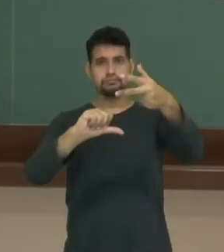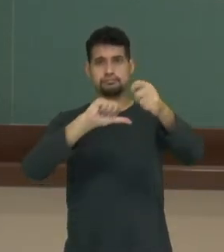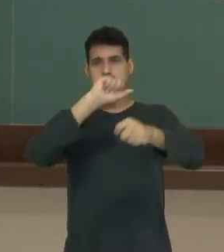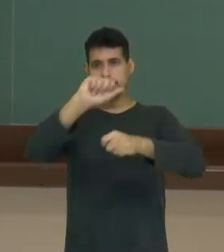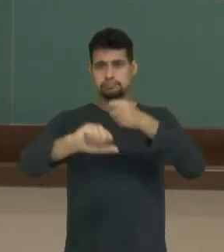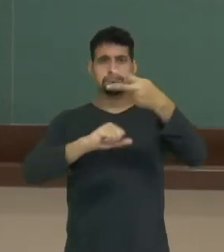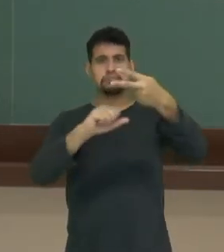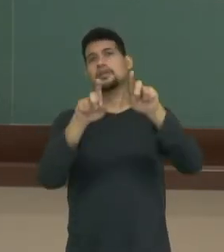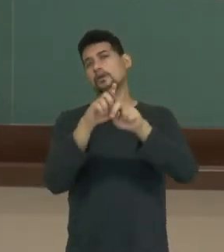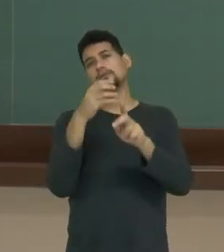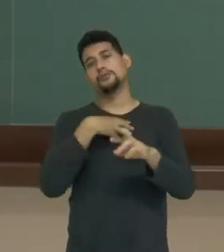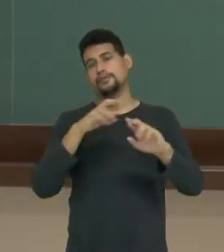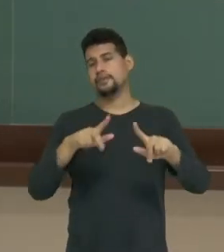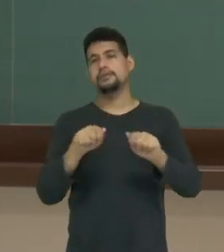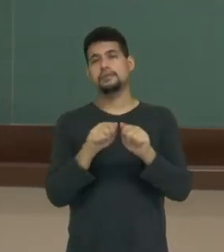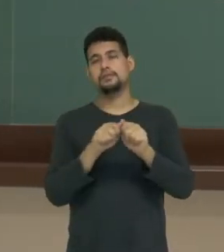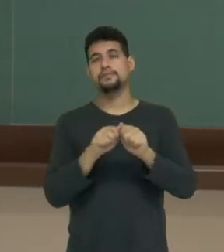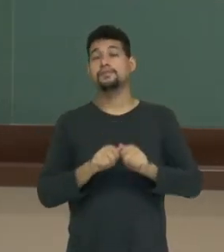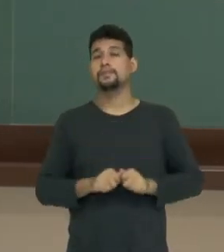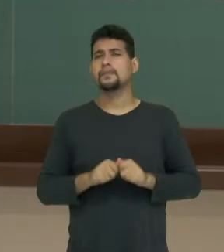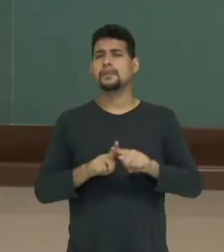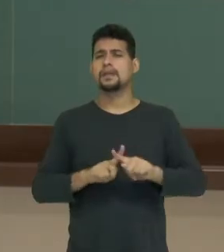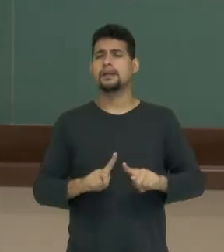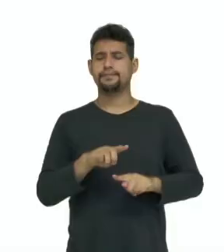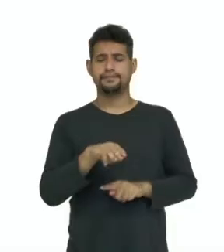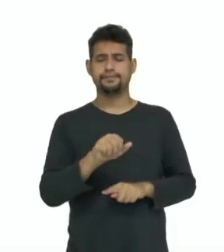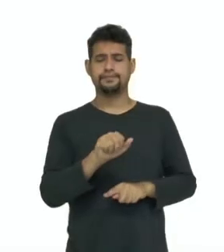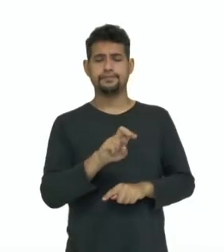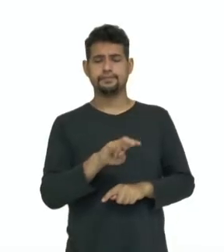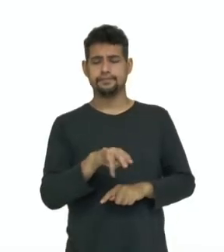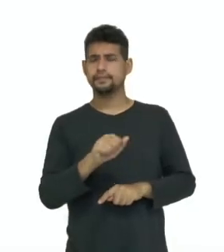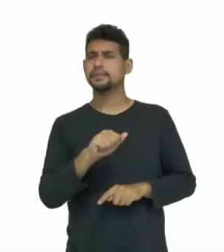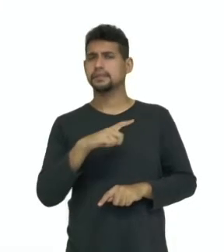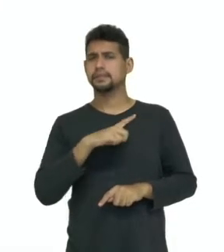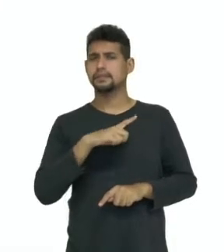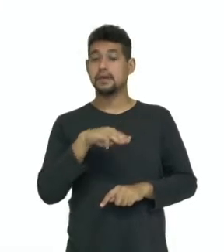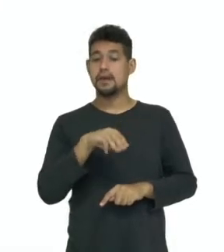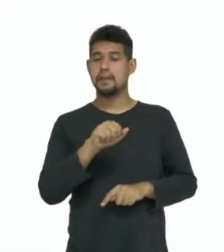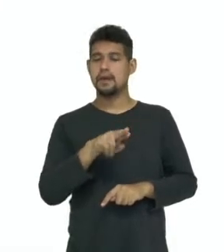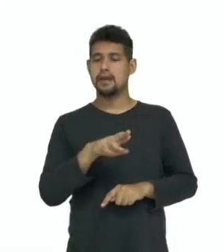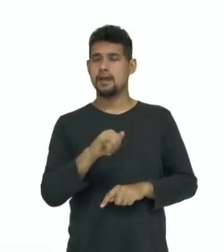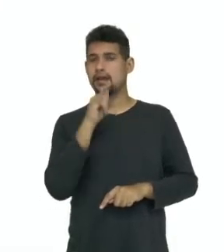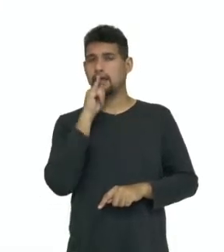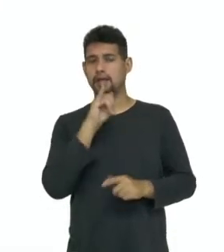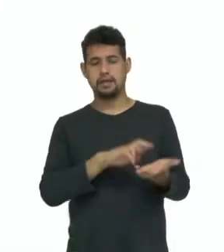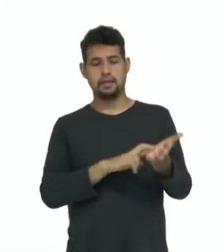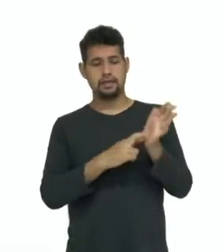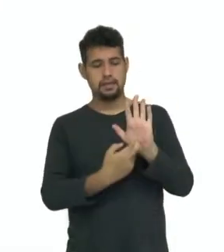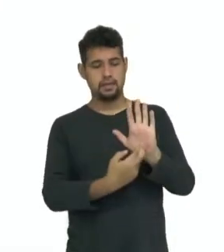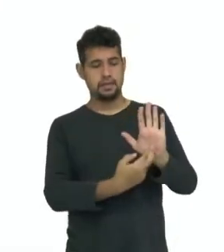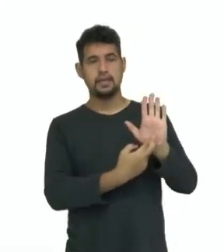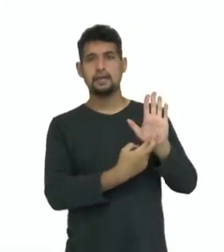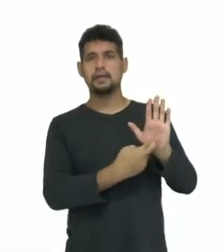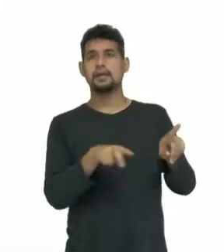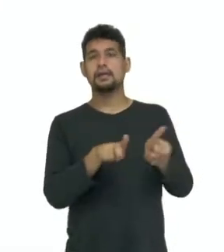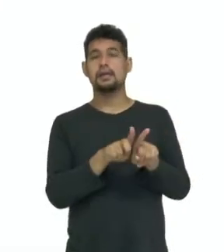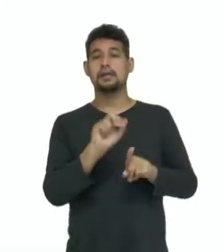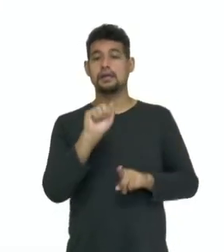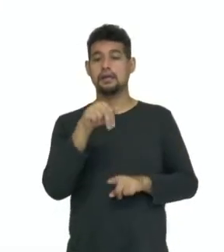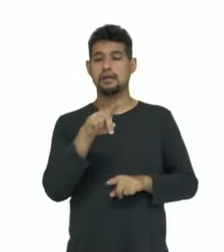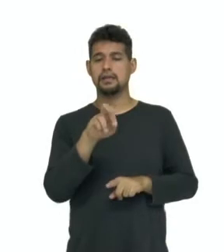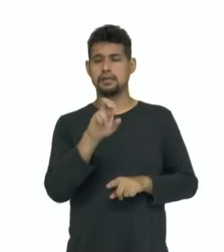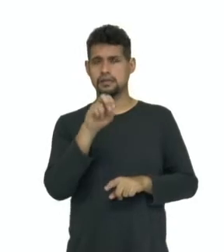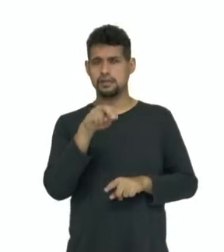Mais 2 possibilidades. E com a Mariana, eu vou ter a Mariana como a representante e o Anderson como